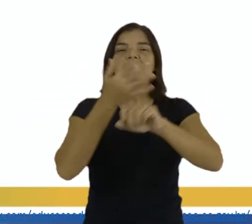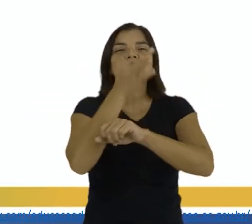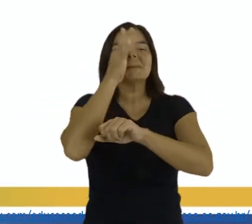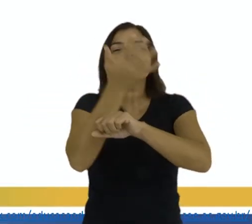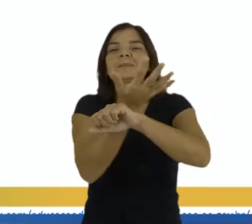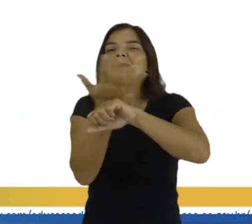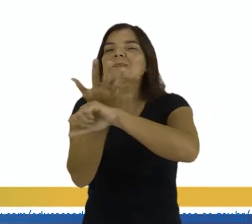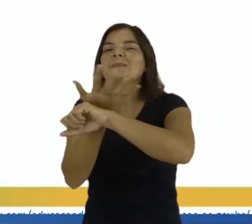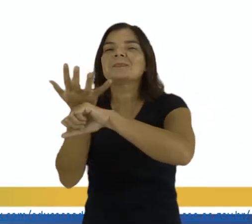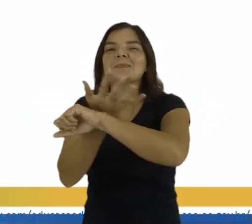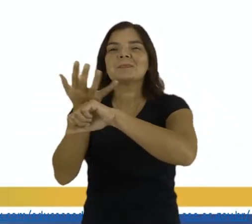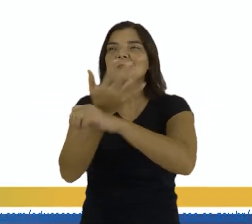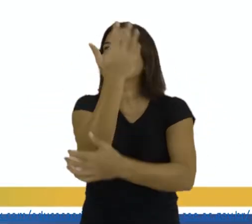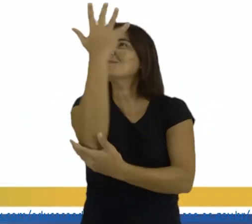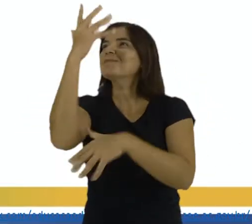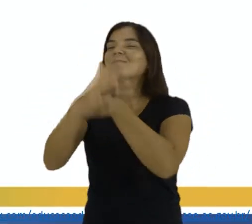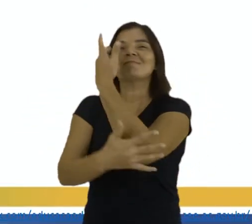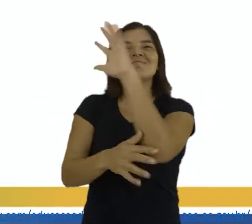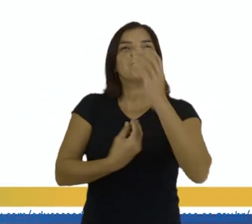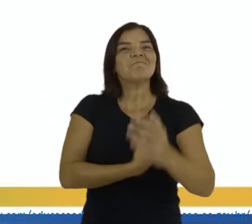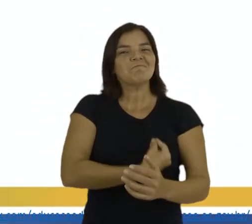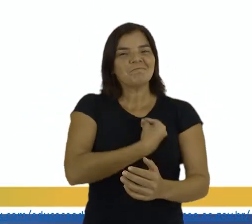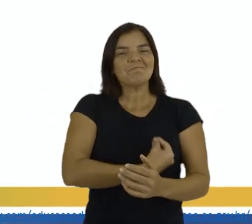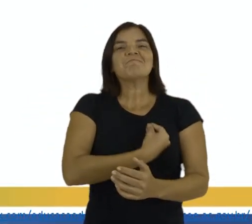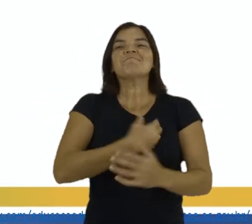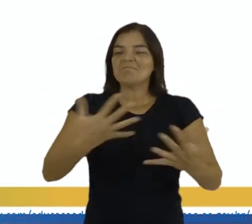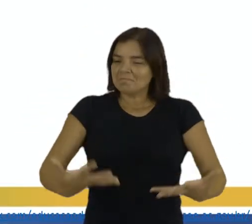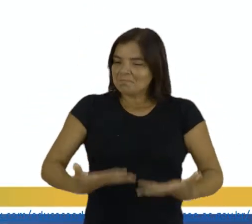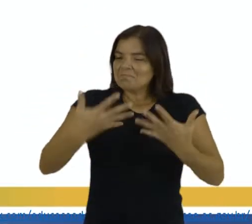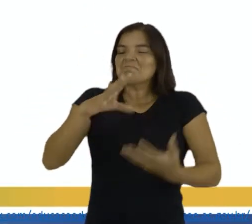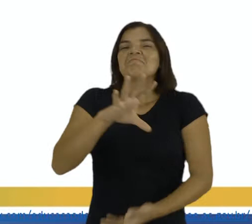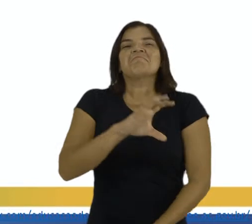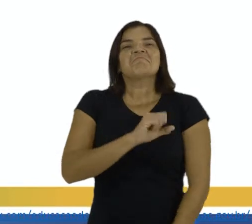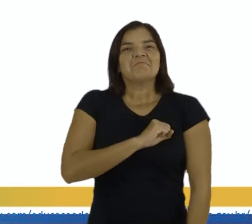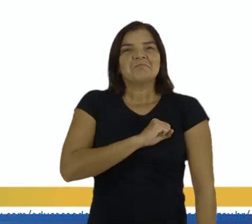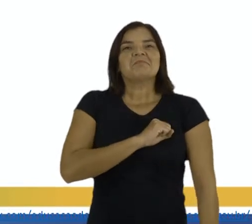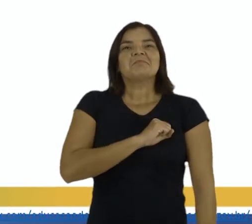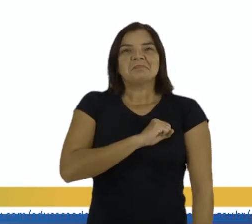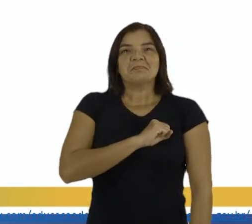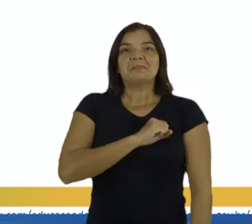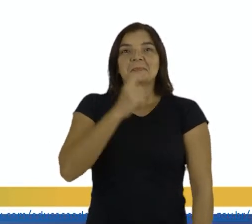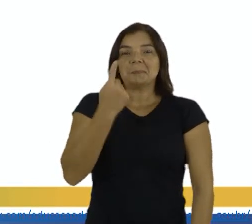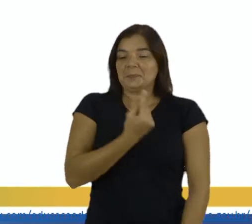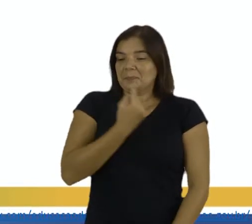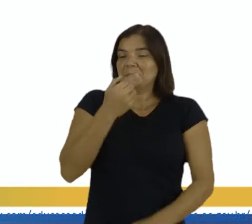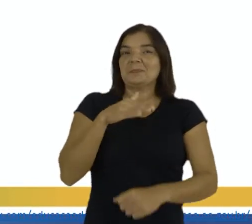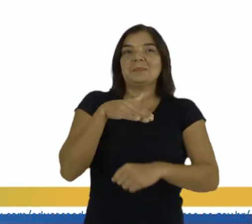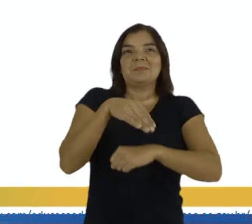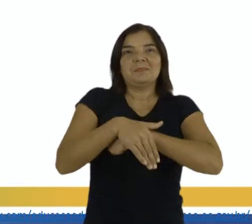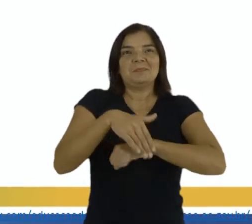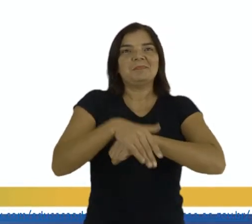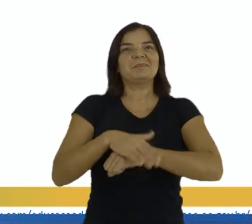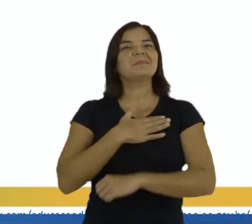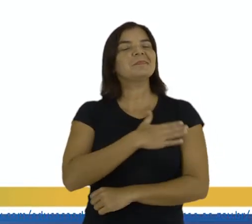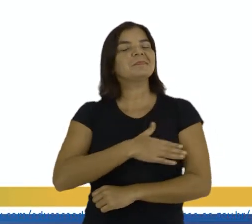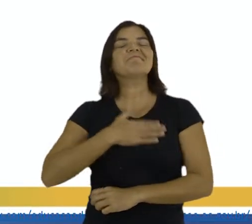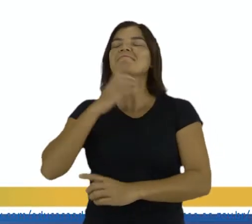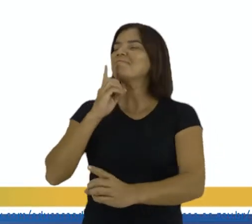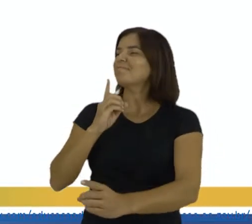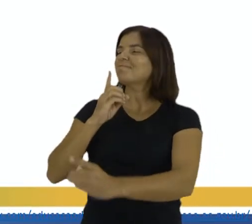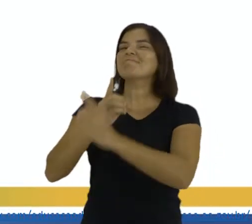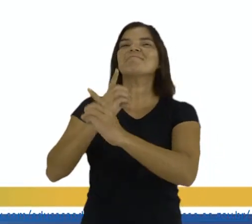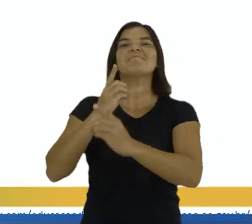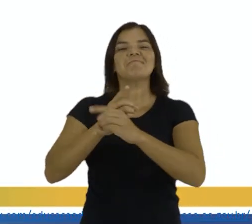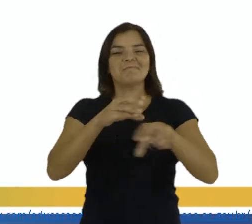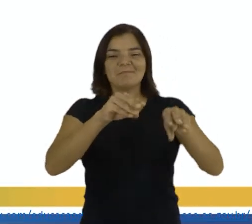flores, nossos bosques têm mais vida, nossas vidas mais amores. Em cismar sozinho à noite, mais prazer encontro eu lá.